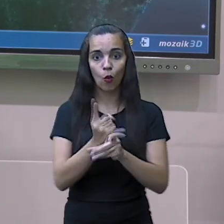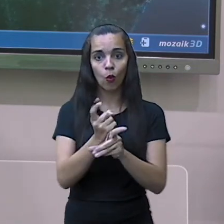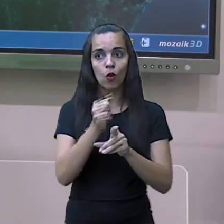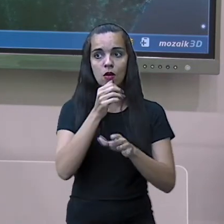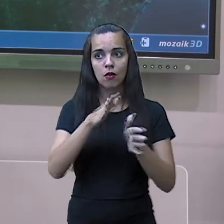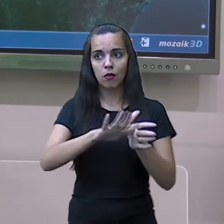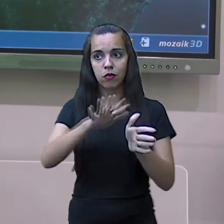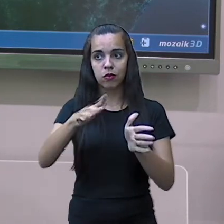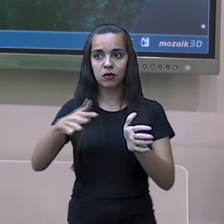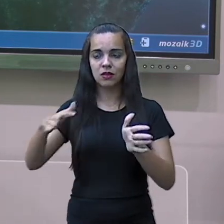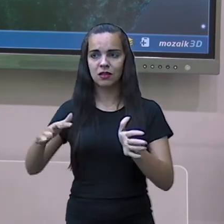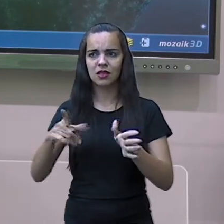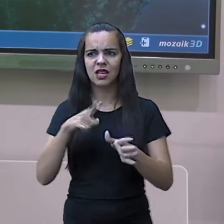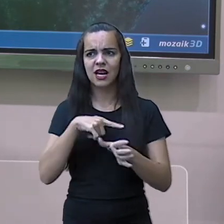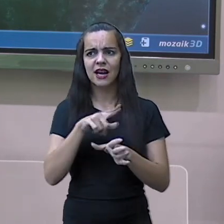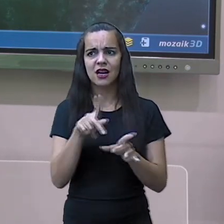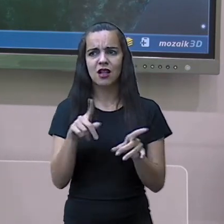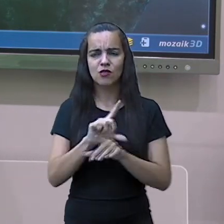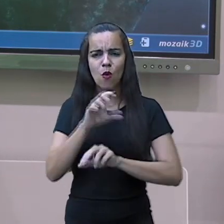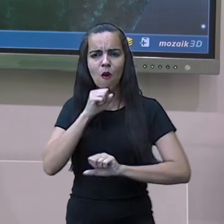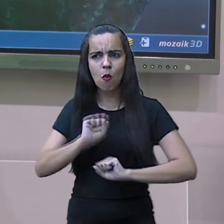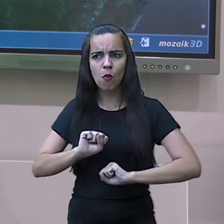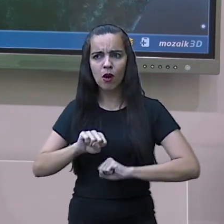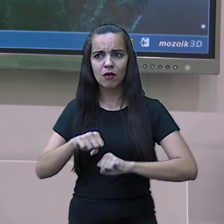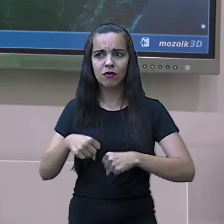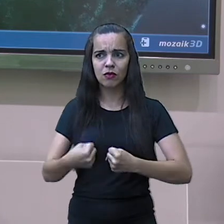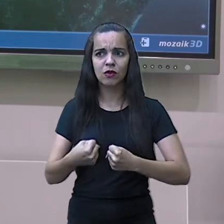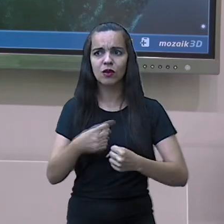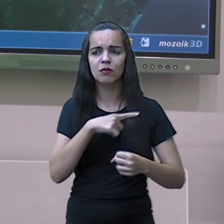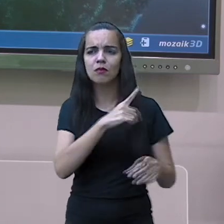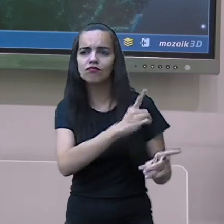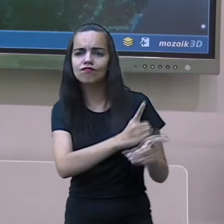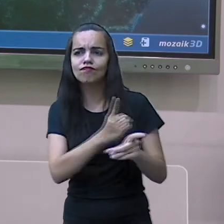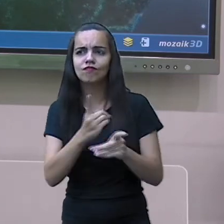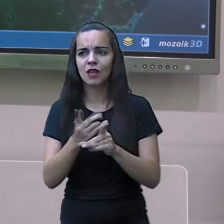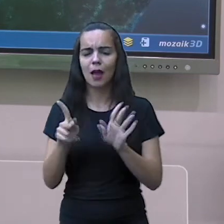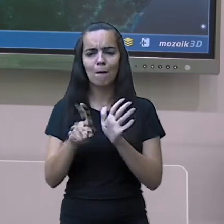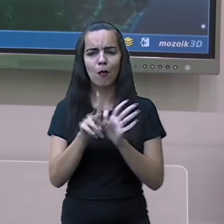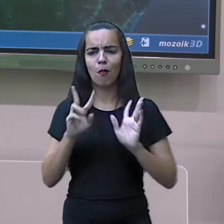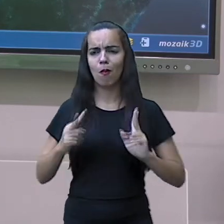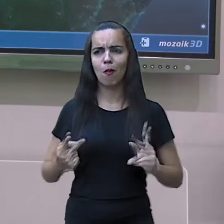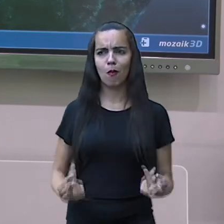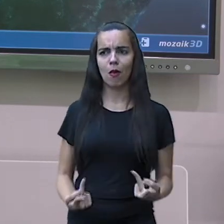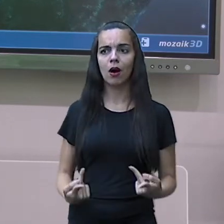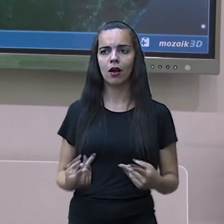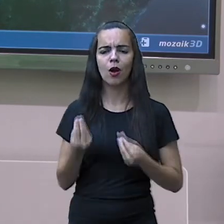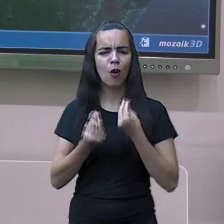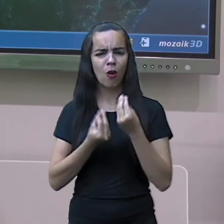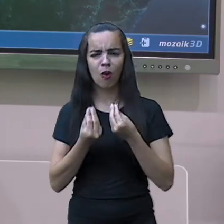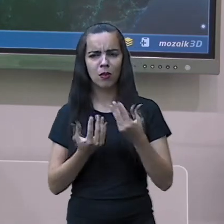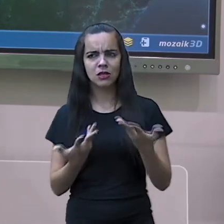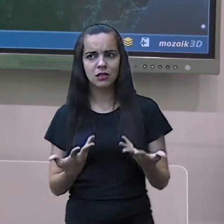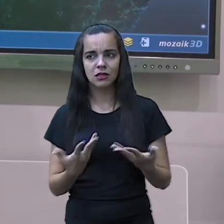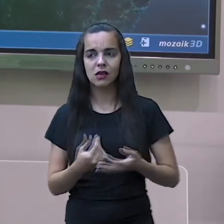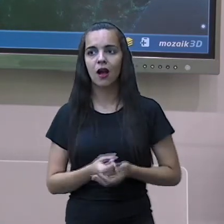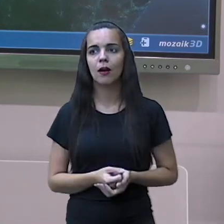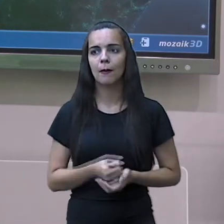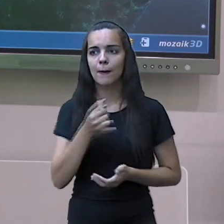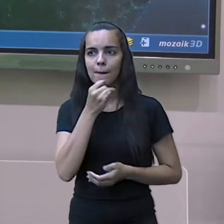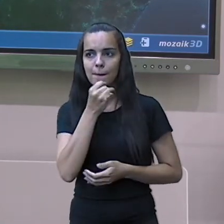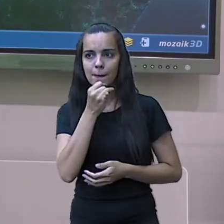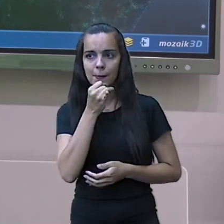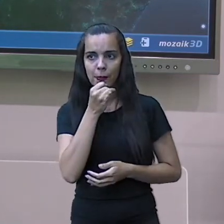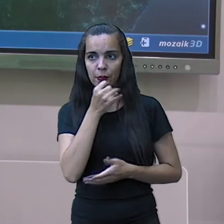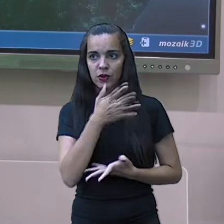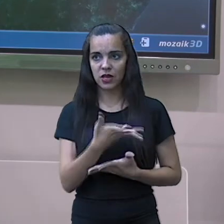E essa força, se ela sofre alteração humana, como, Eliane? O